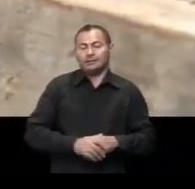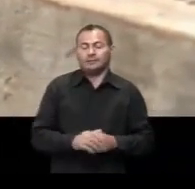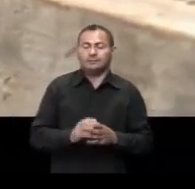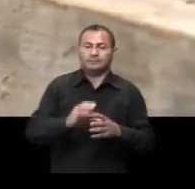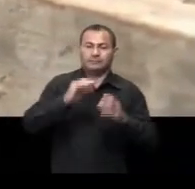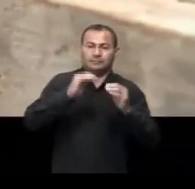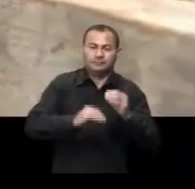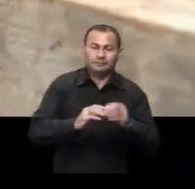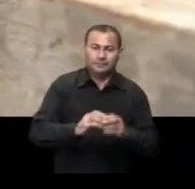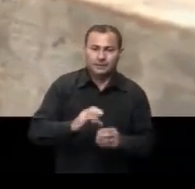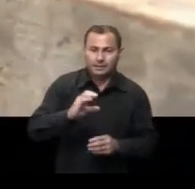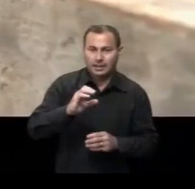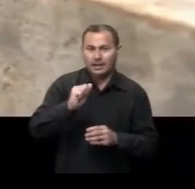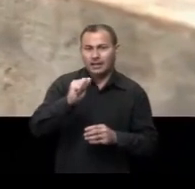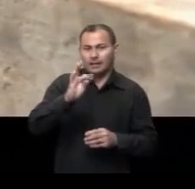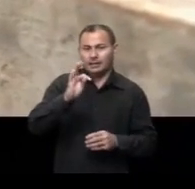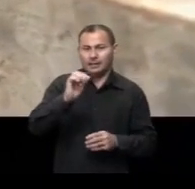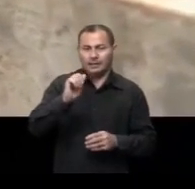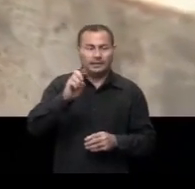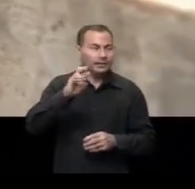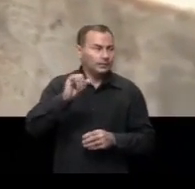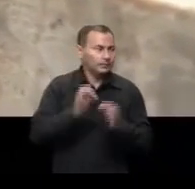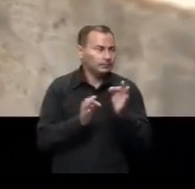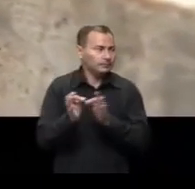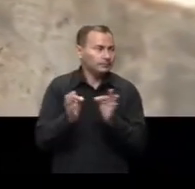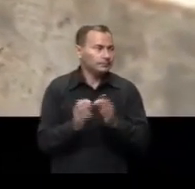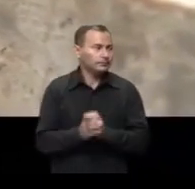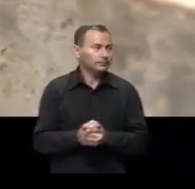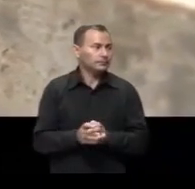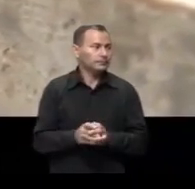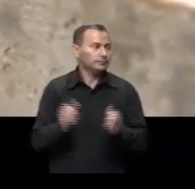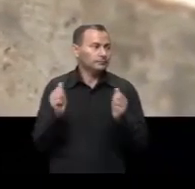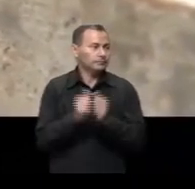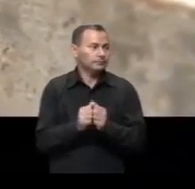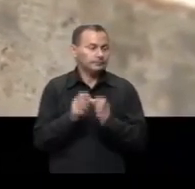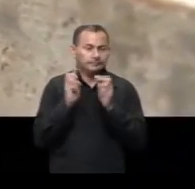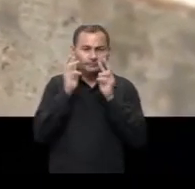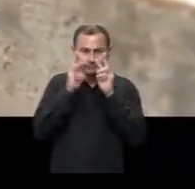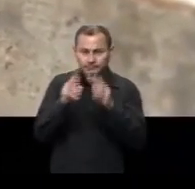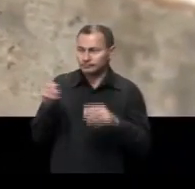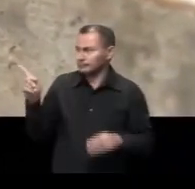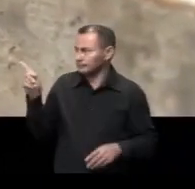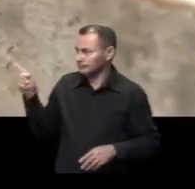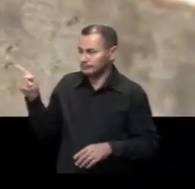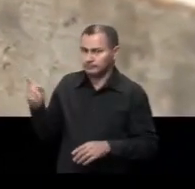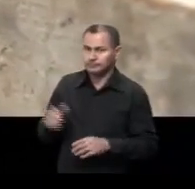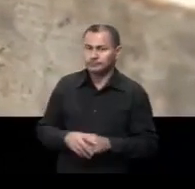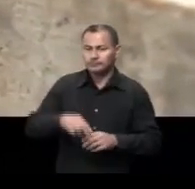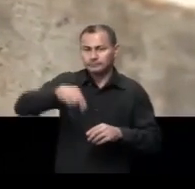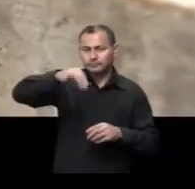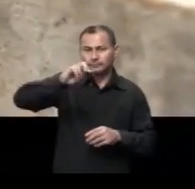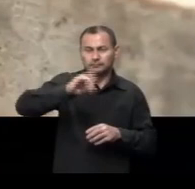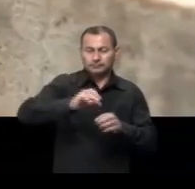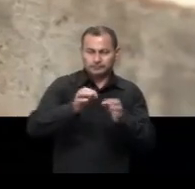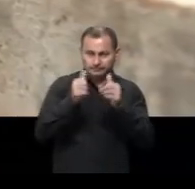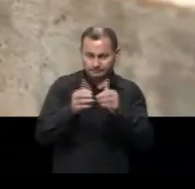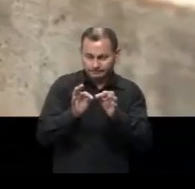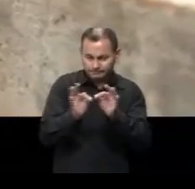ou diminuir a face da tabeira. Então olha lá, estamos ajustando o nível lá do outro lado. E nivelou.